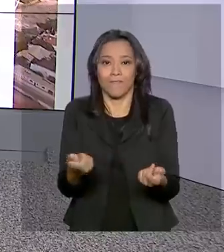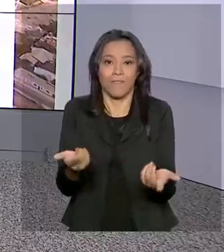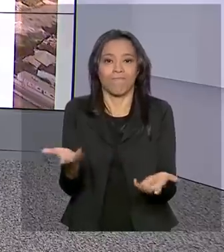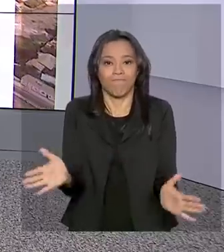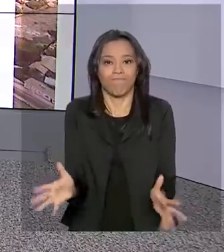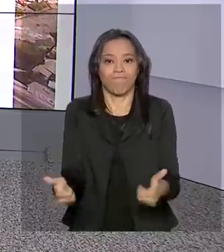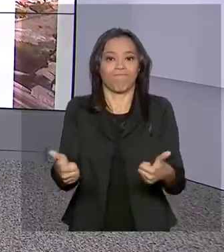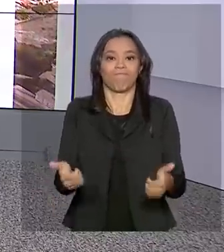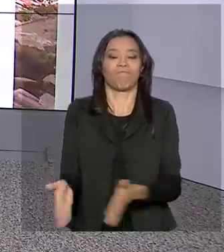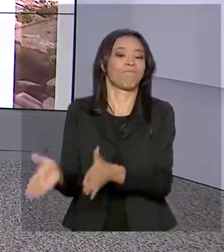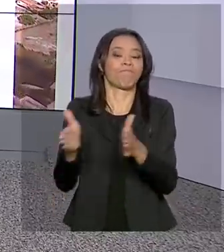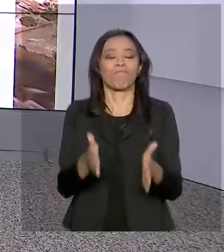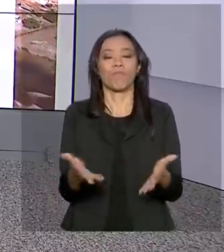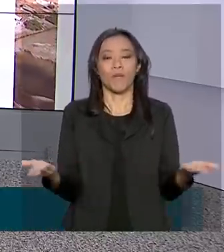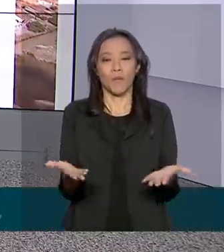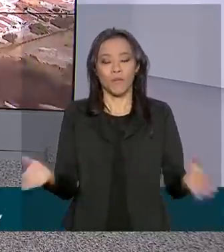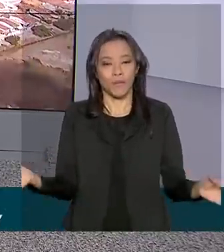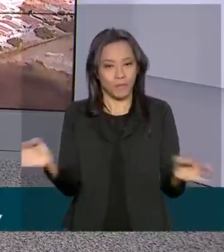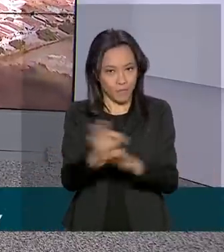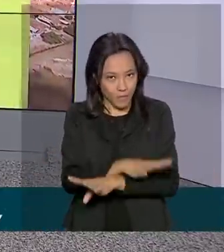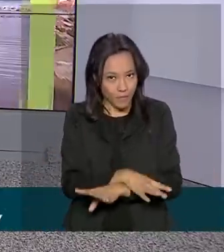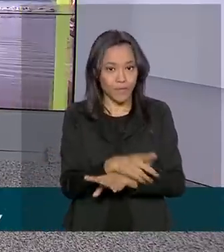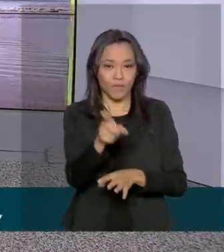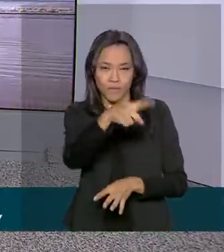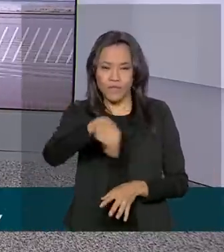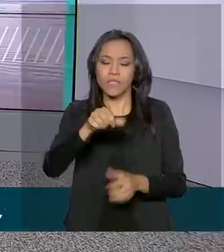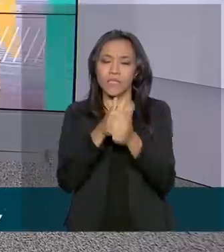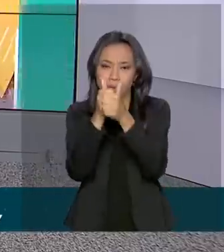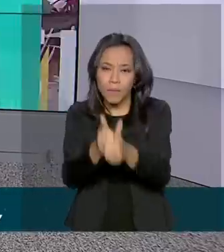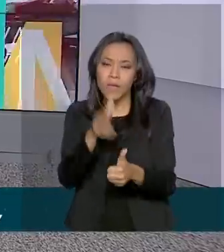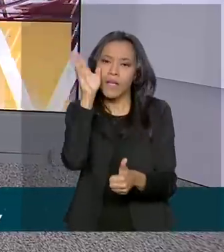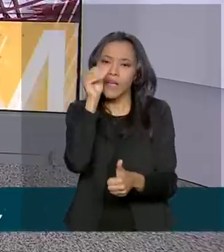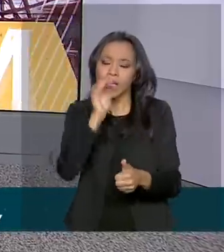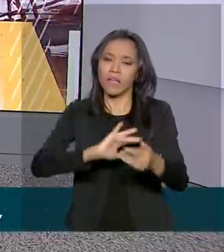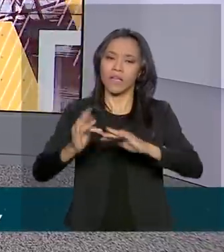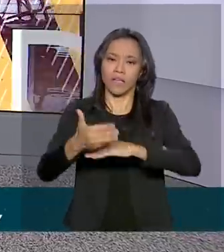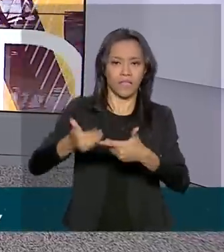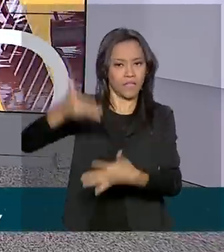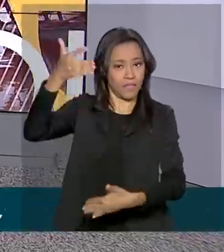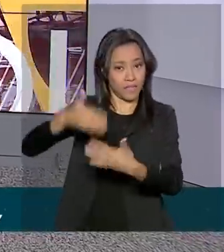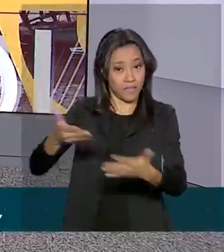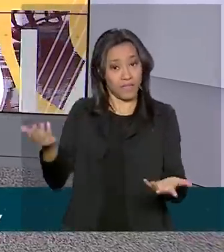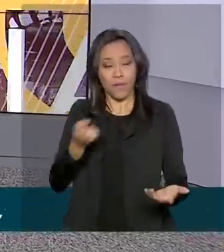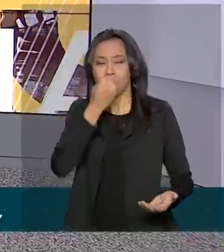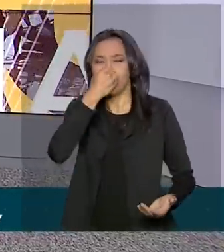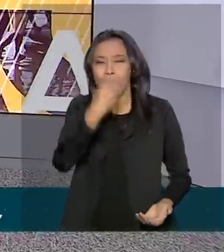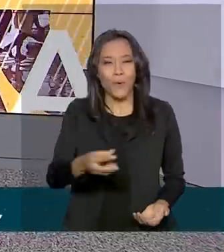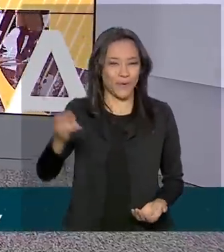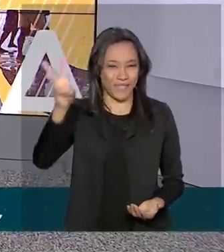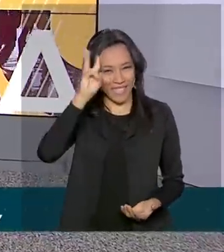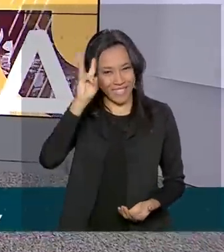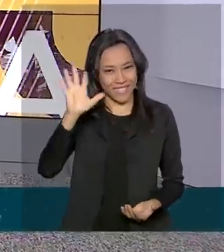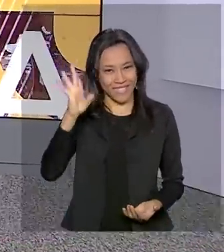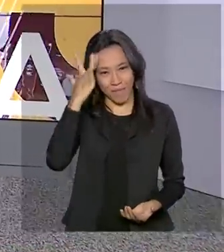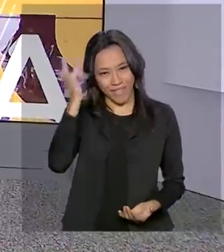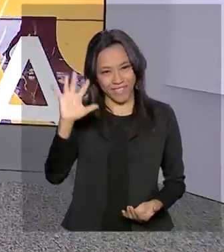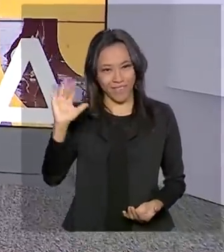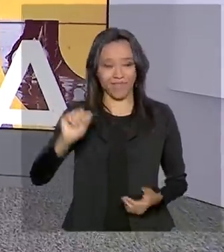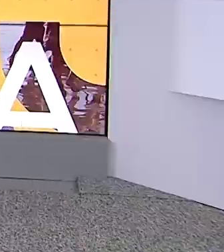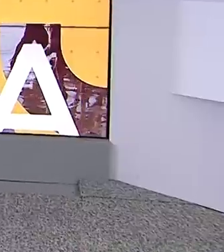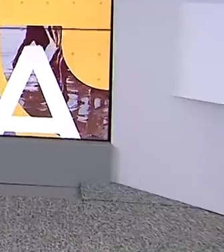fazer oi e o brasil dia fica por aqui nos acompanhe também pelas redes sociais boa terça para você até amanhã